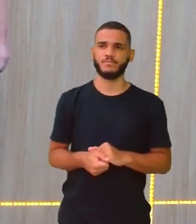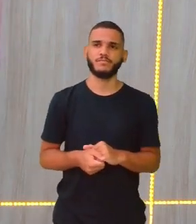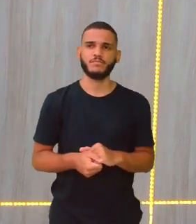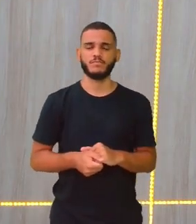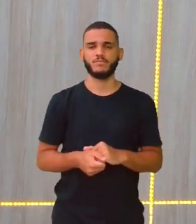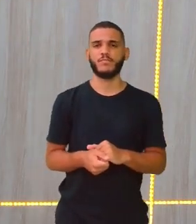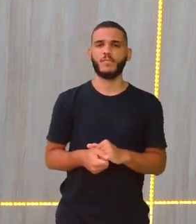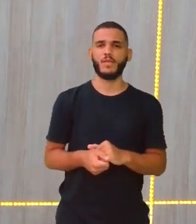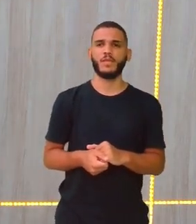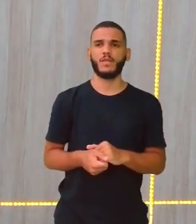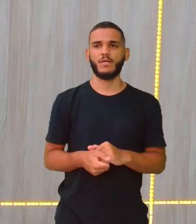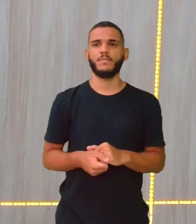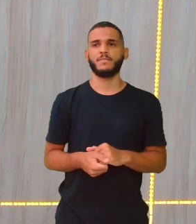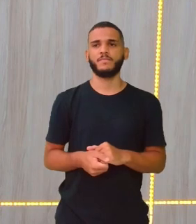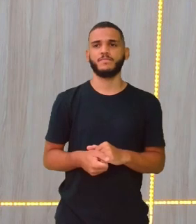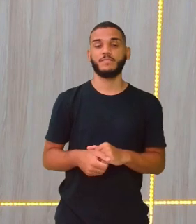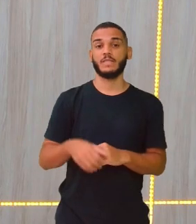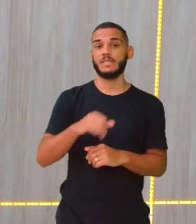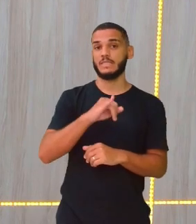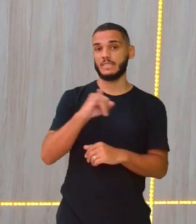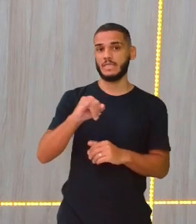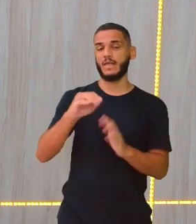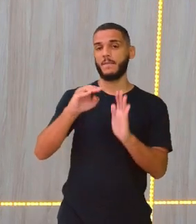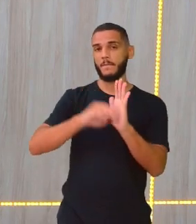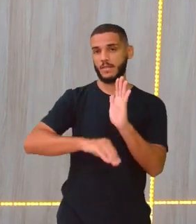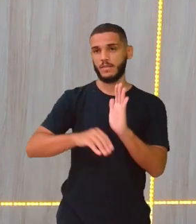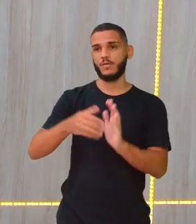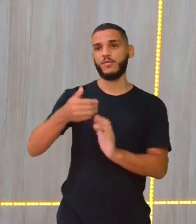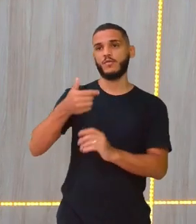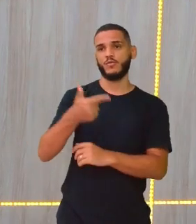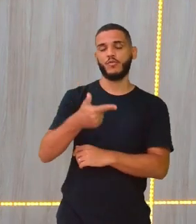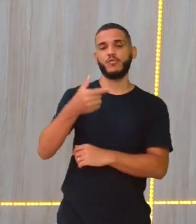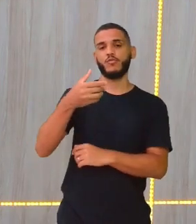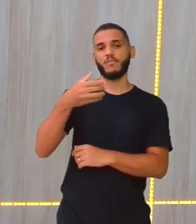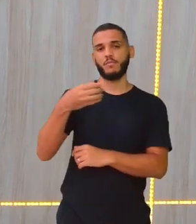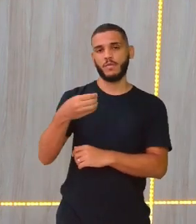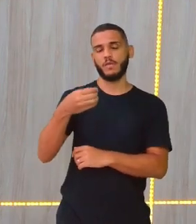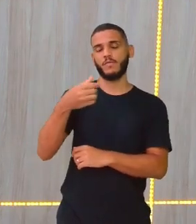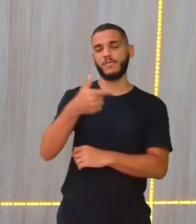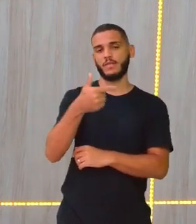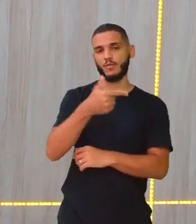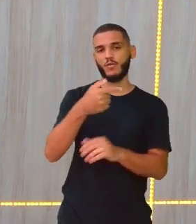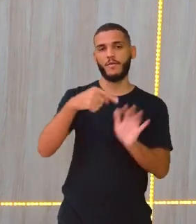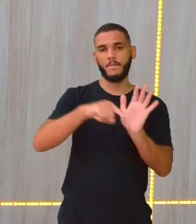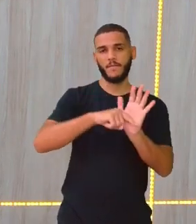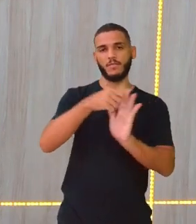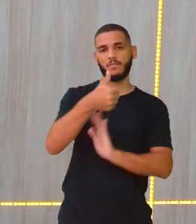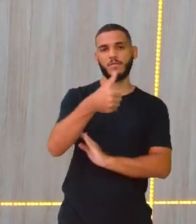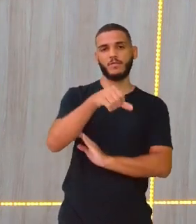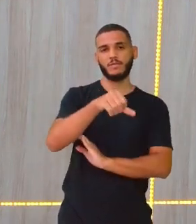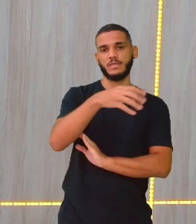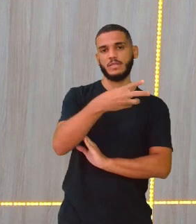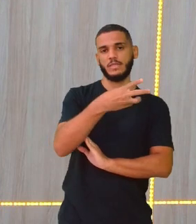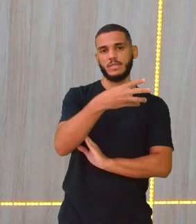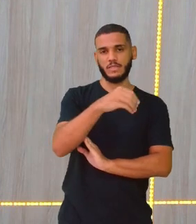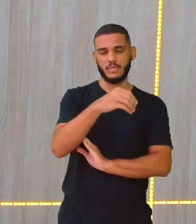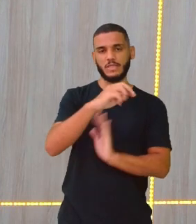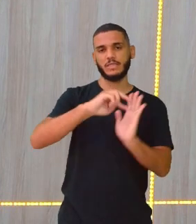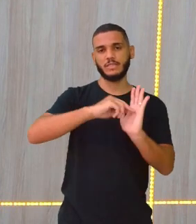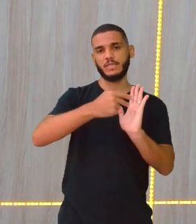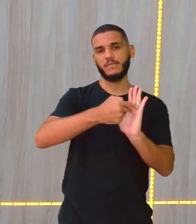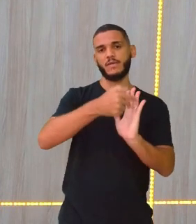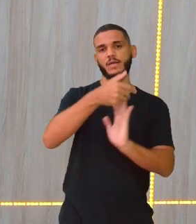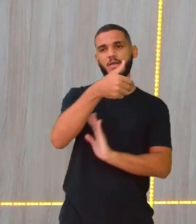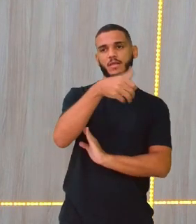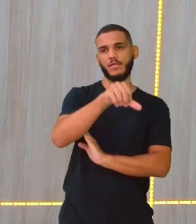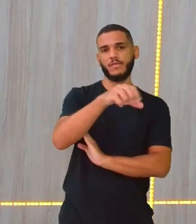92. Se eu diminuo 2022 menos 1930, dá 92, tá?